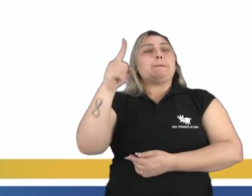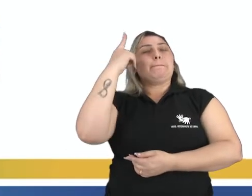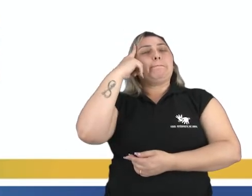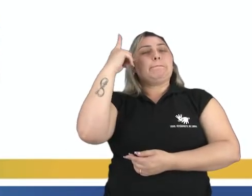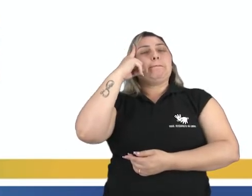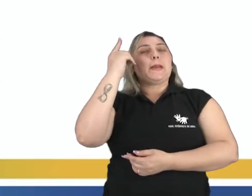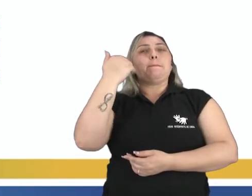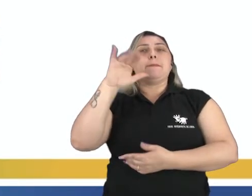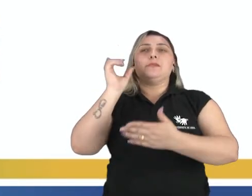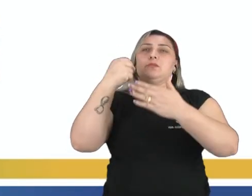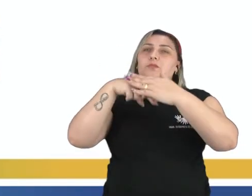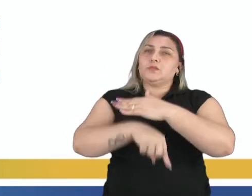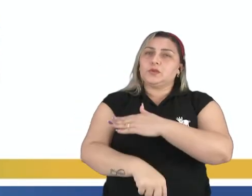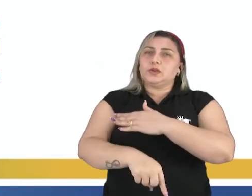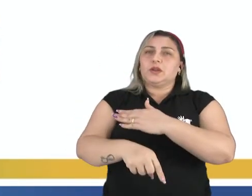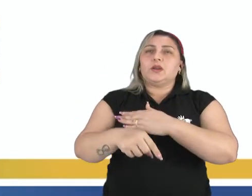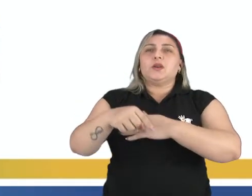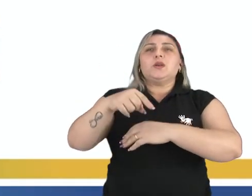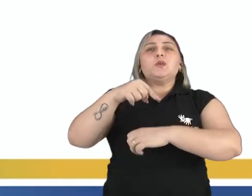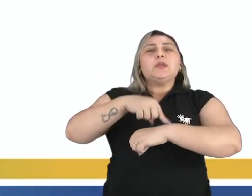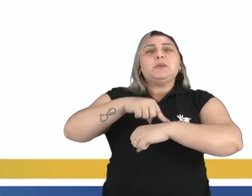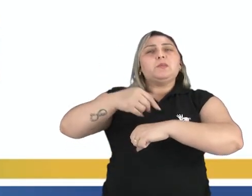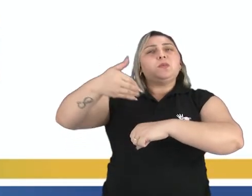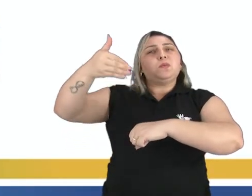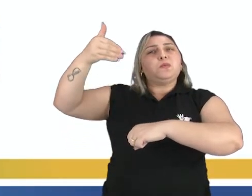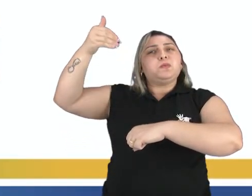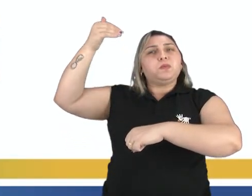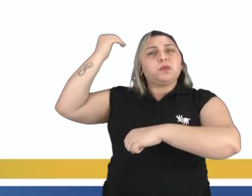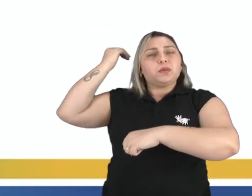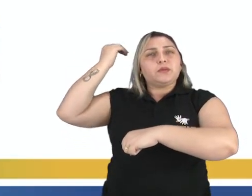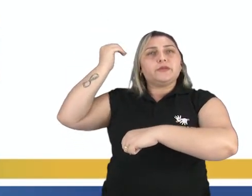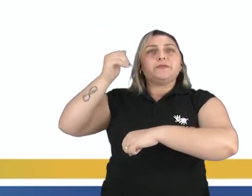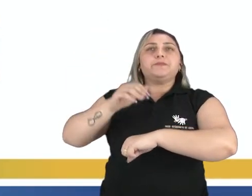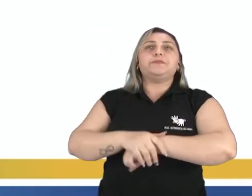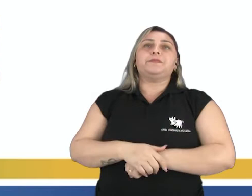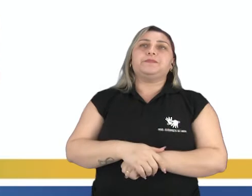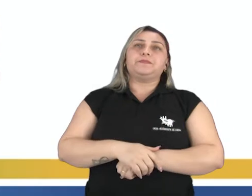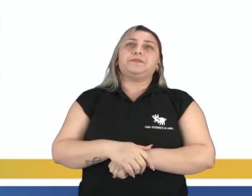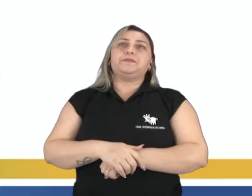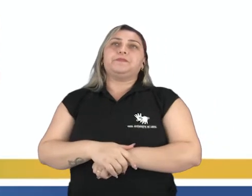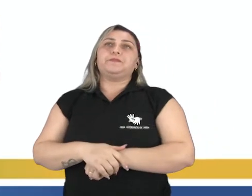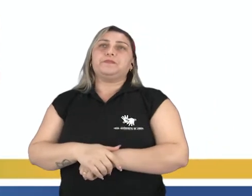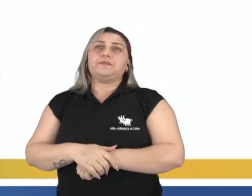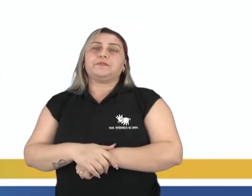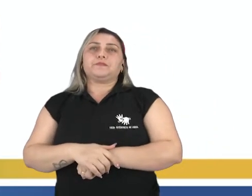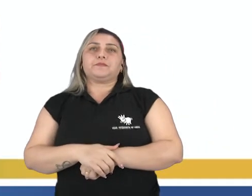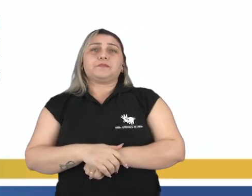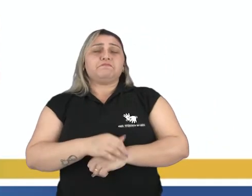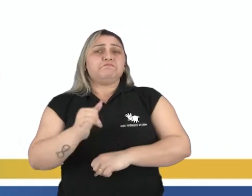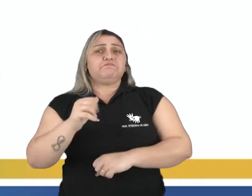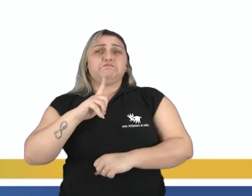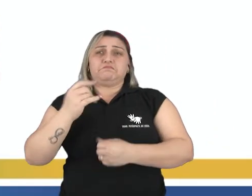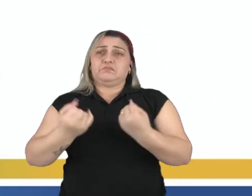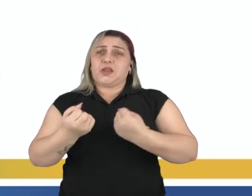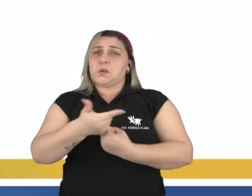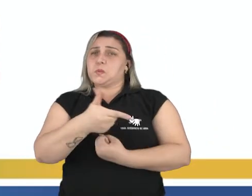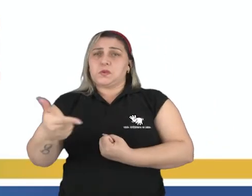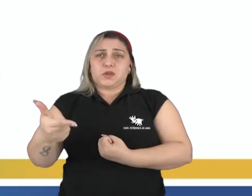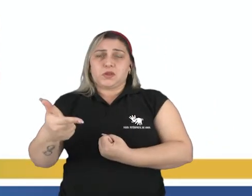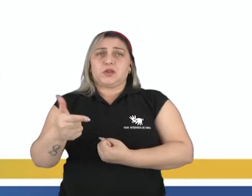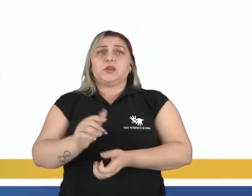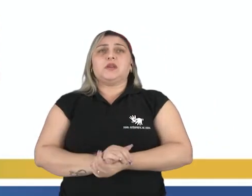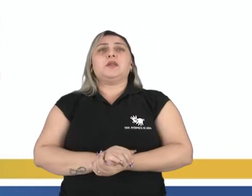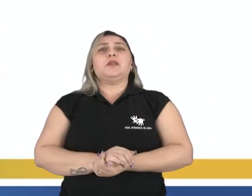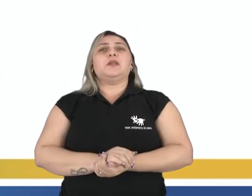muito como eram como se moviam de que forma eles andavam nesse tinha carro se não tinha carro né